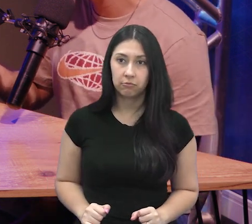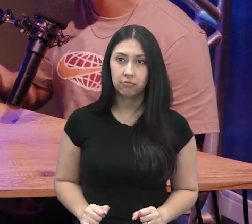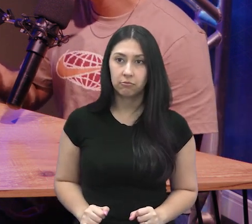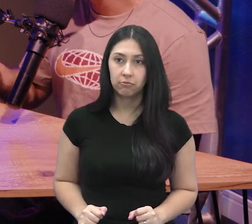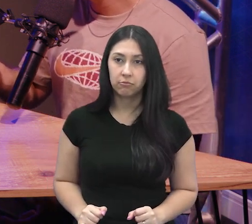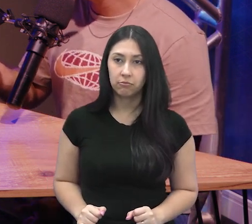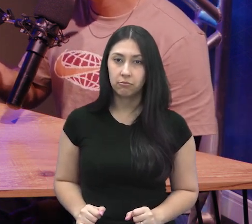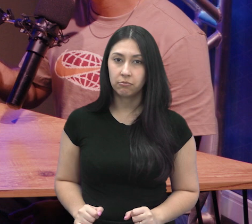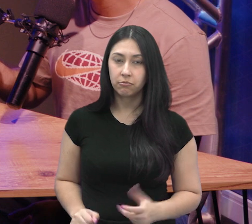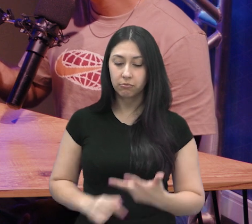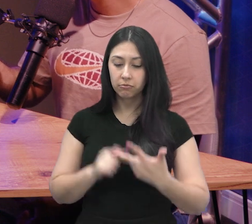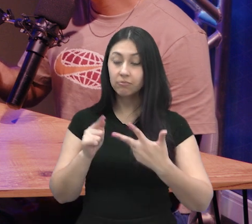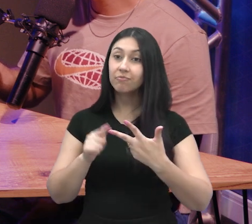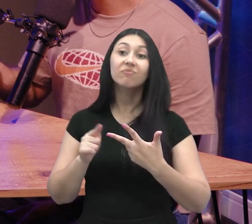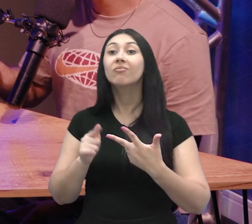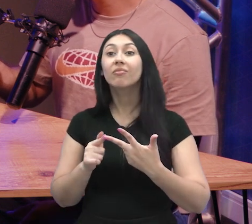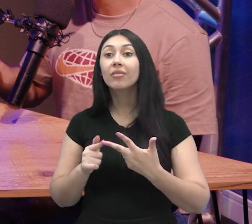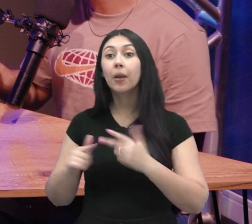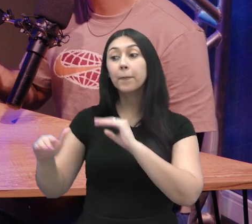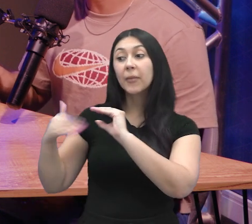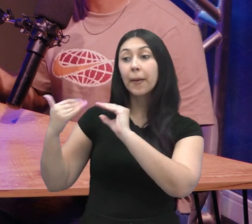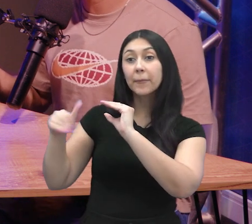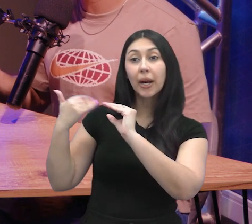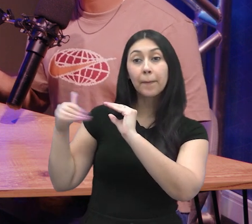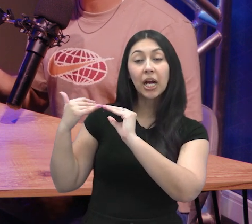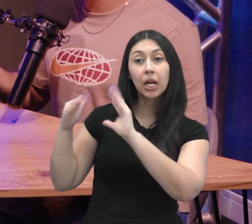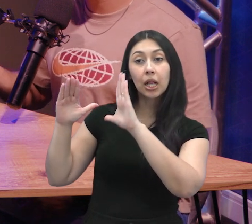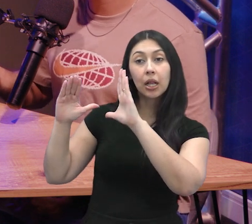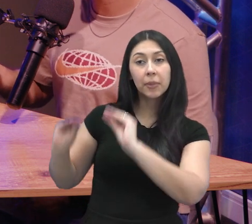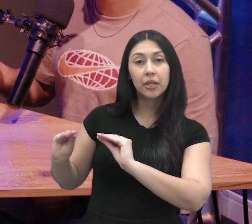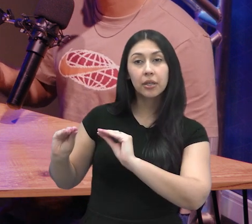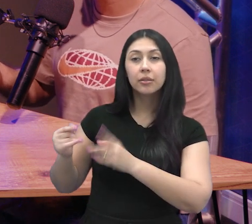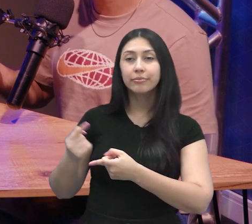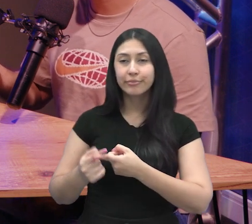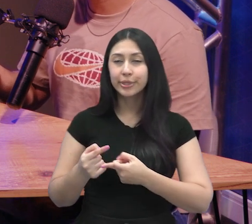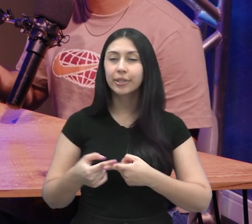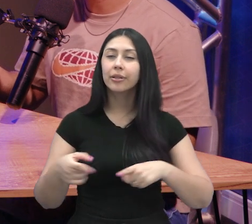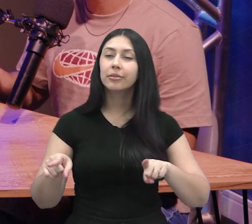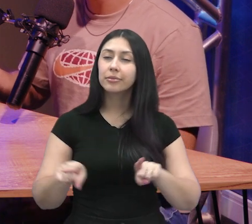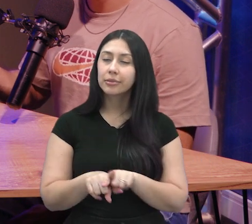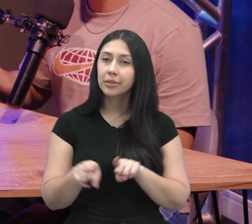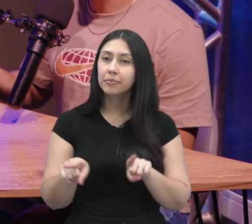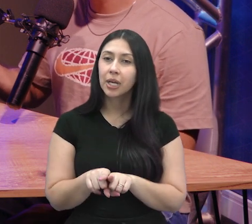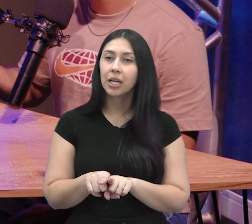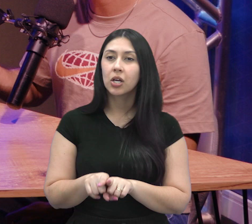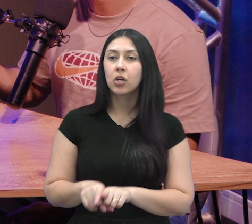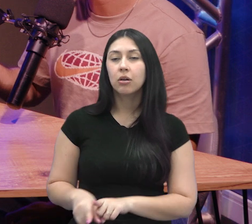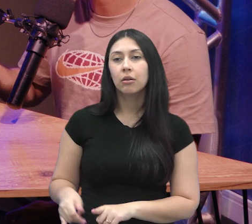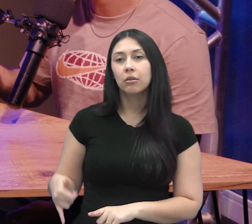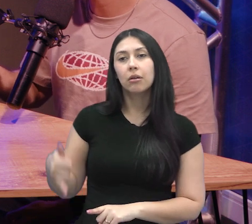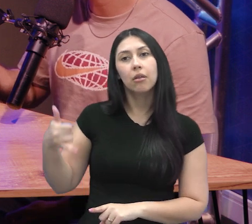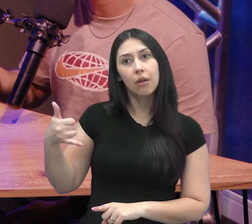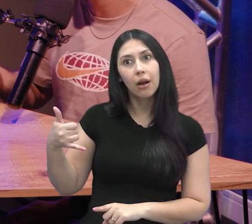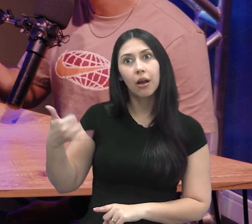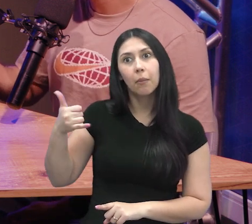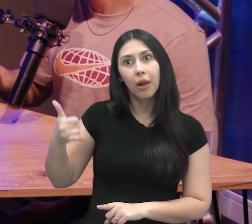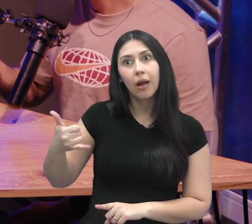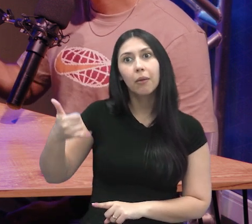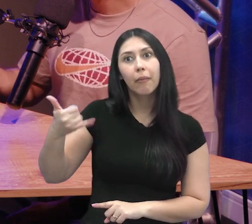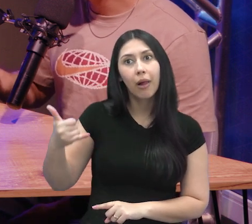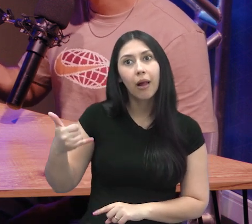manhã. Desative notificações, porque isso é uma coisa que também toda hora o nosso